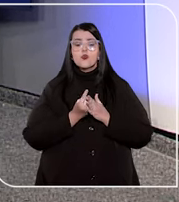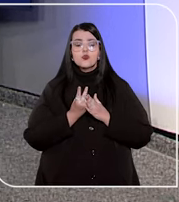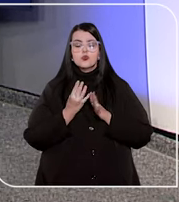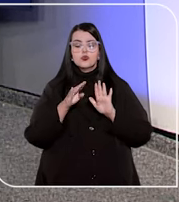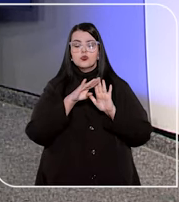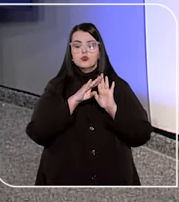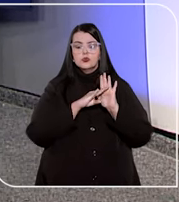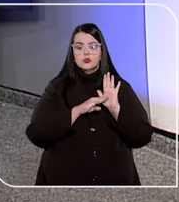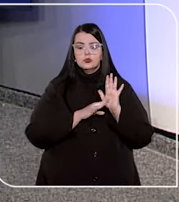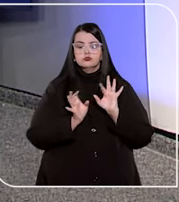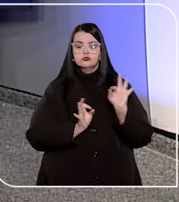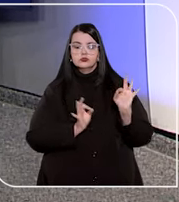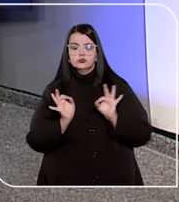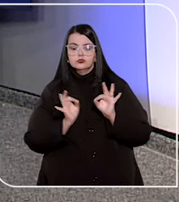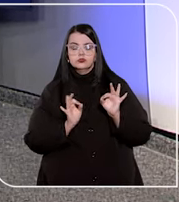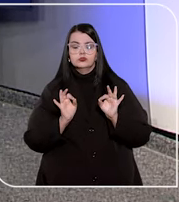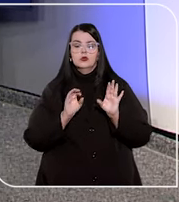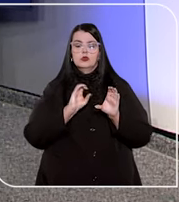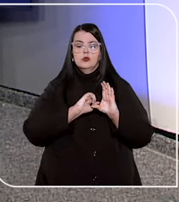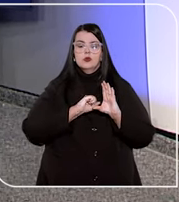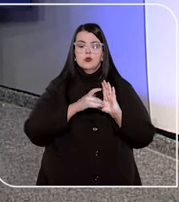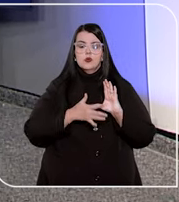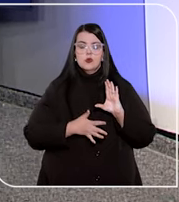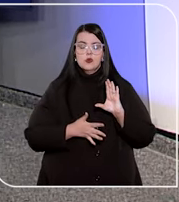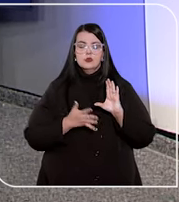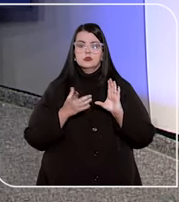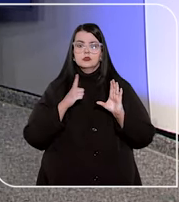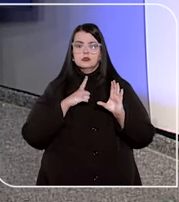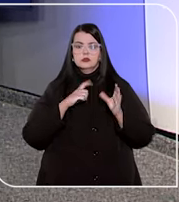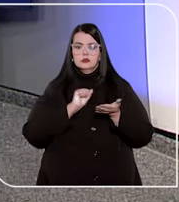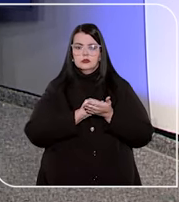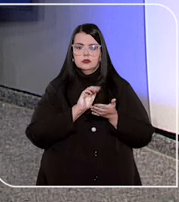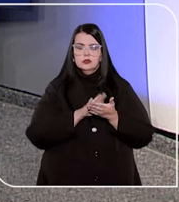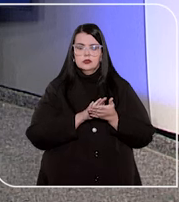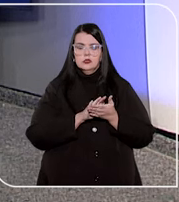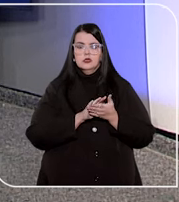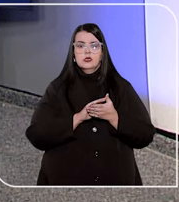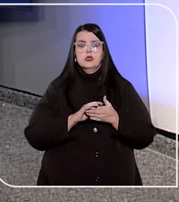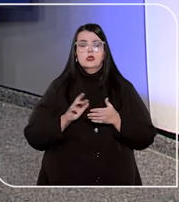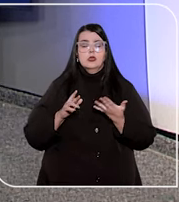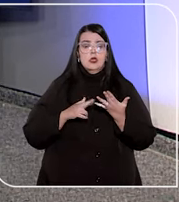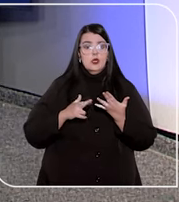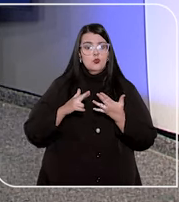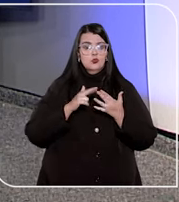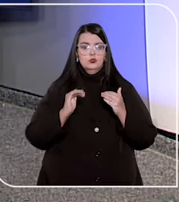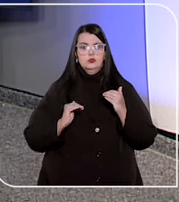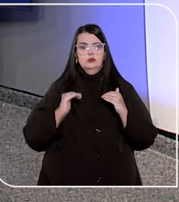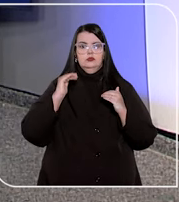para a conceituação da chamada repercussão geral no recurso extraordinário?